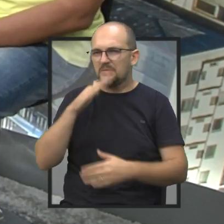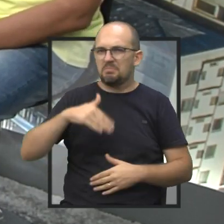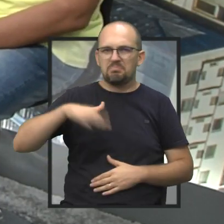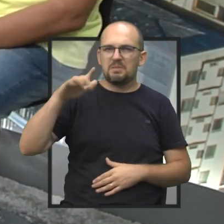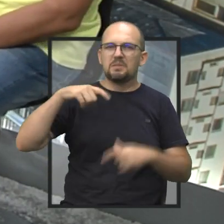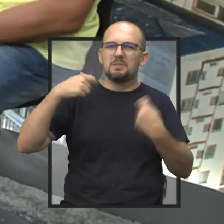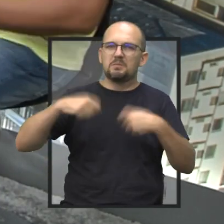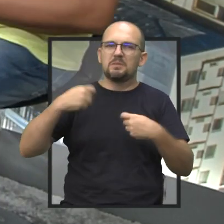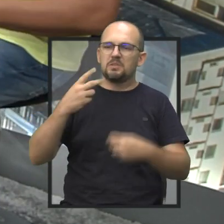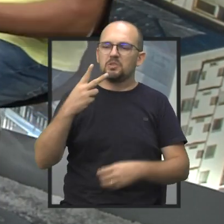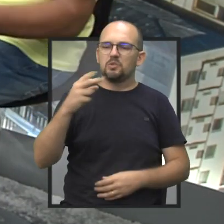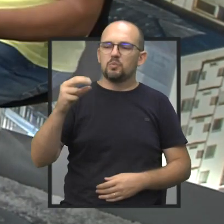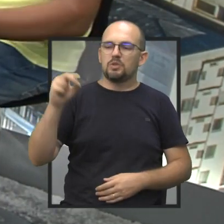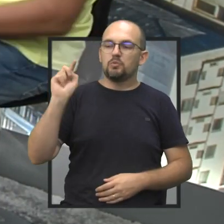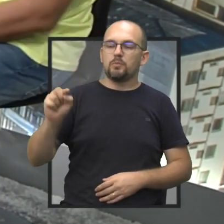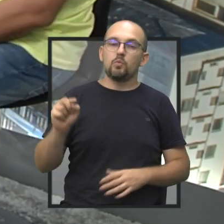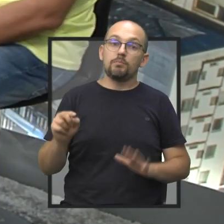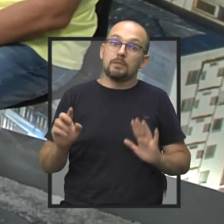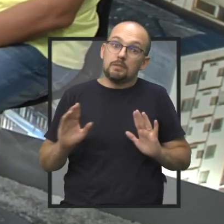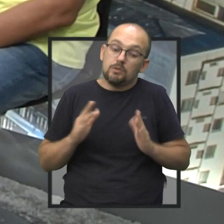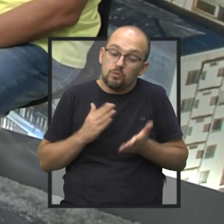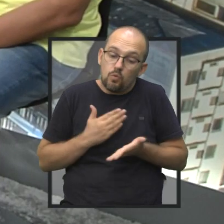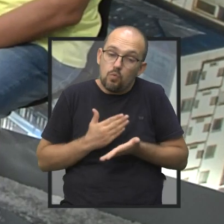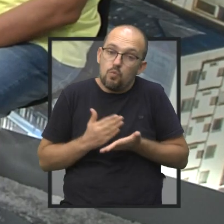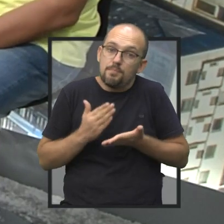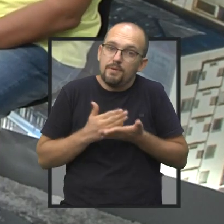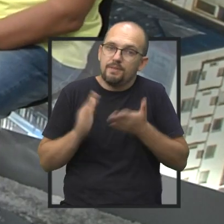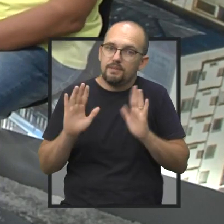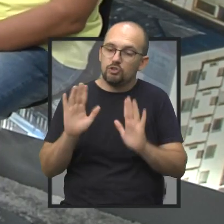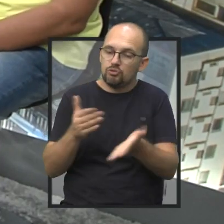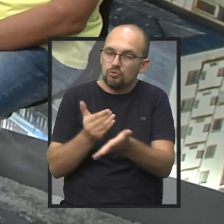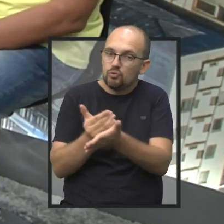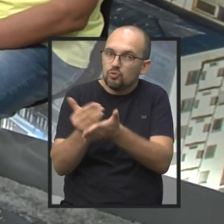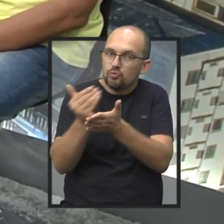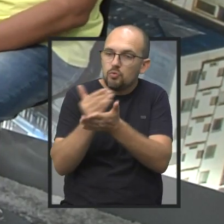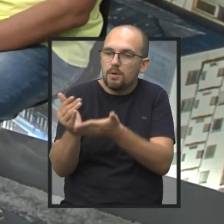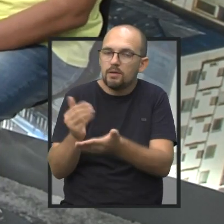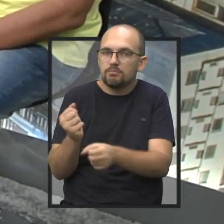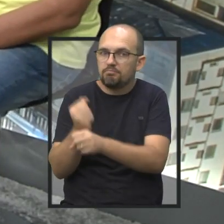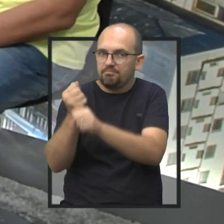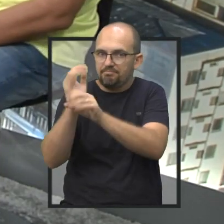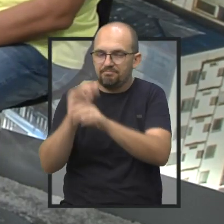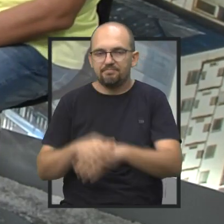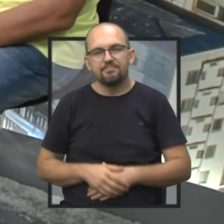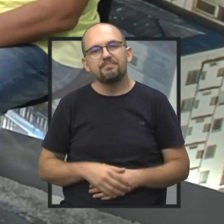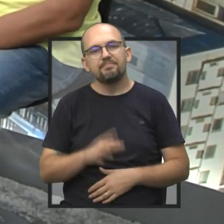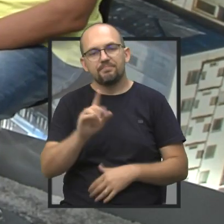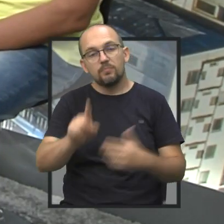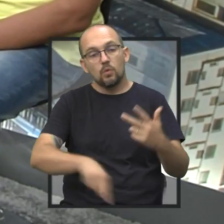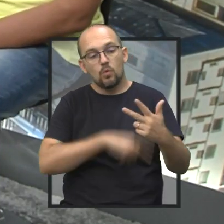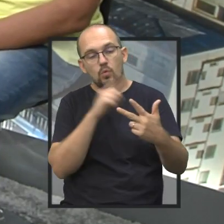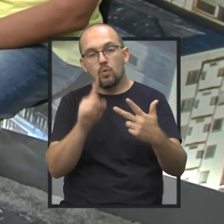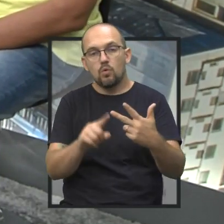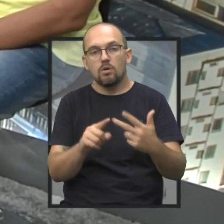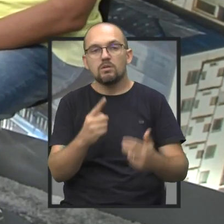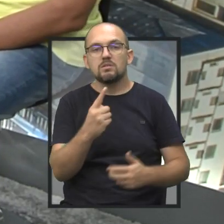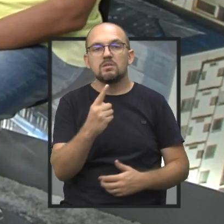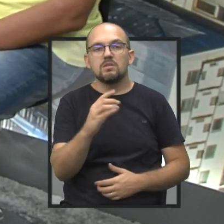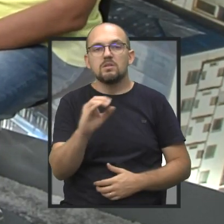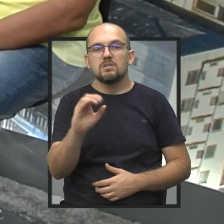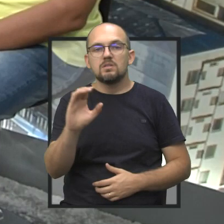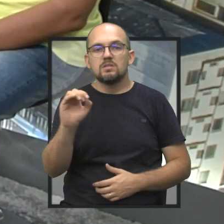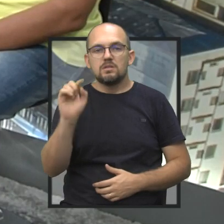de 200 mil. Uhum. Mas já é um início, né? Já dá para startar. Já dá para começar. Bom, a outra emenda do senhor é de